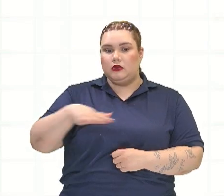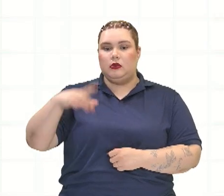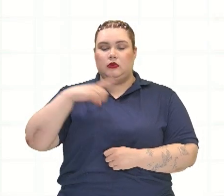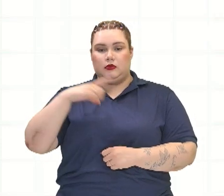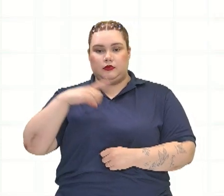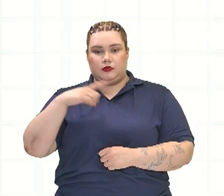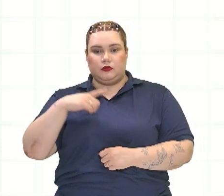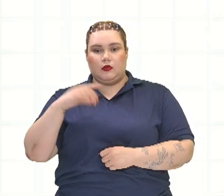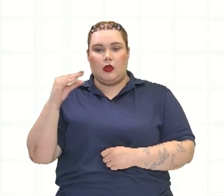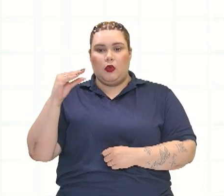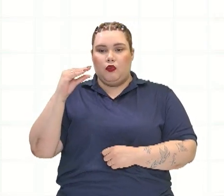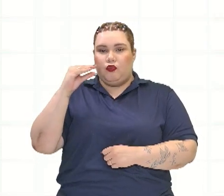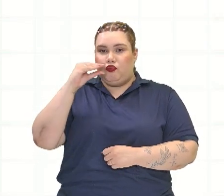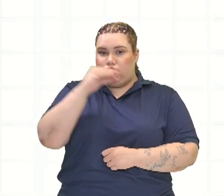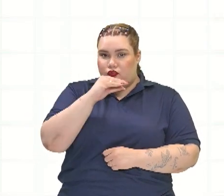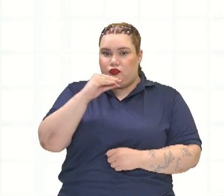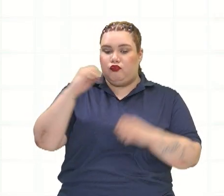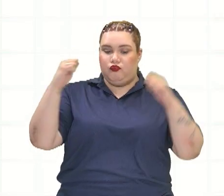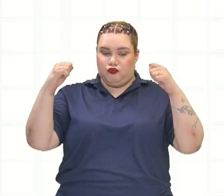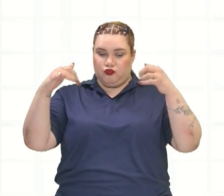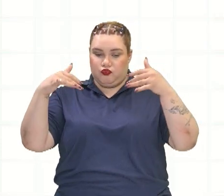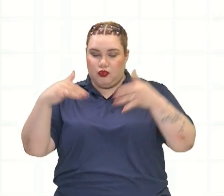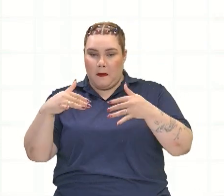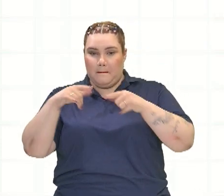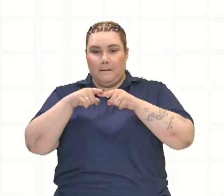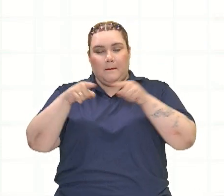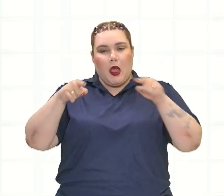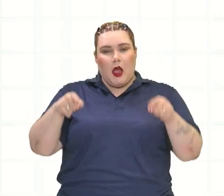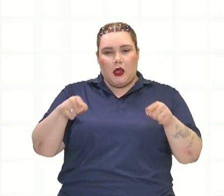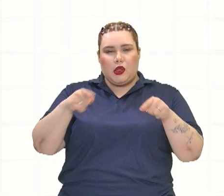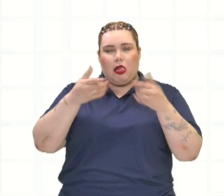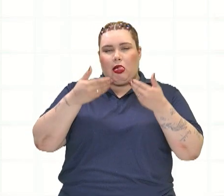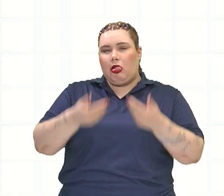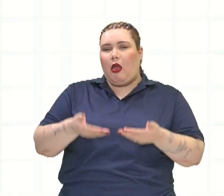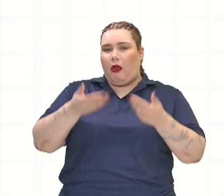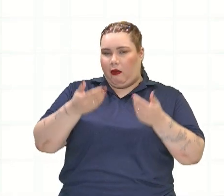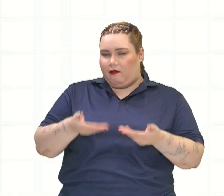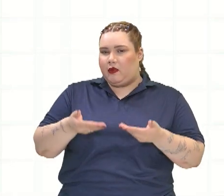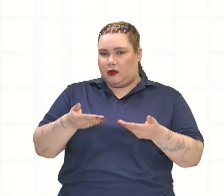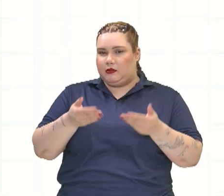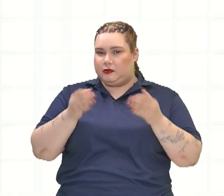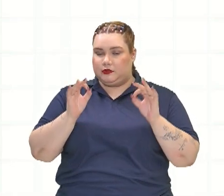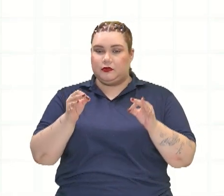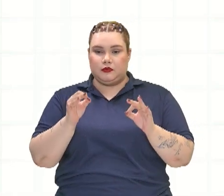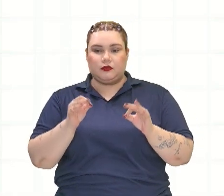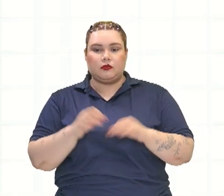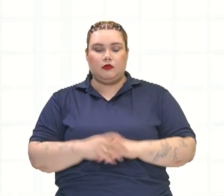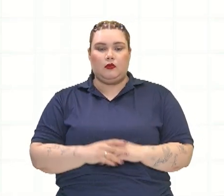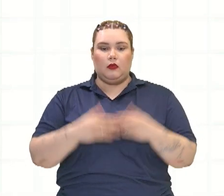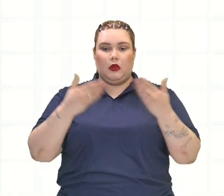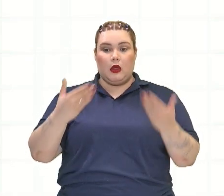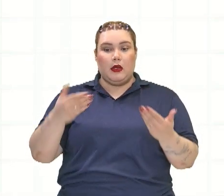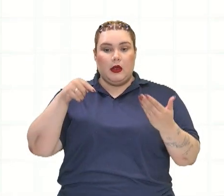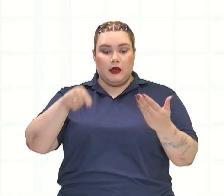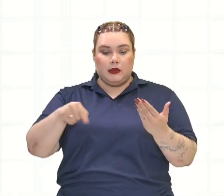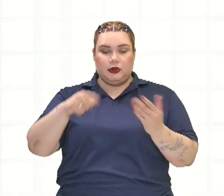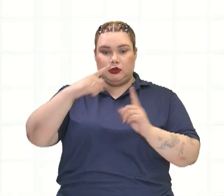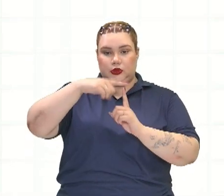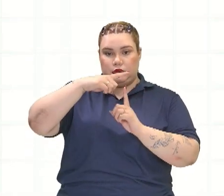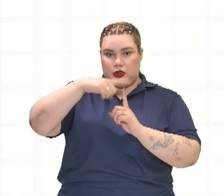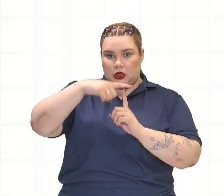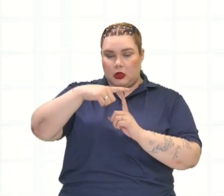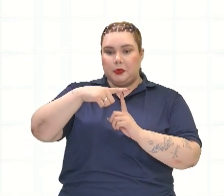calor, mas não tanto quanto na zona tropical, certo? Então essa zona